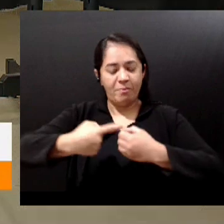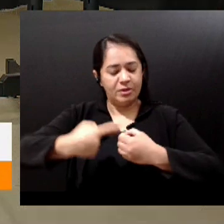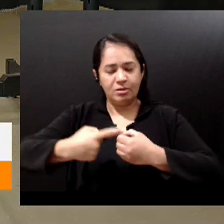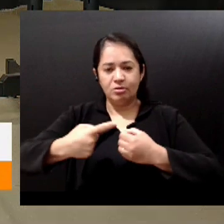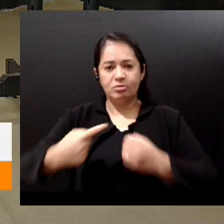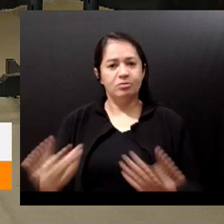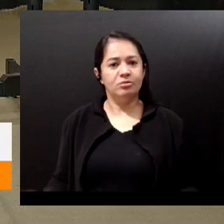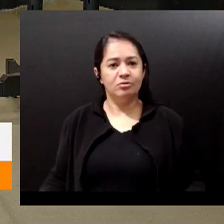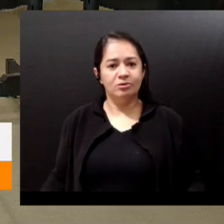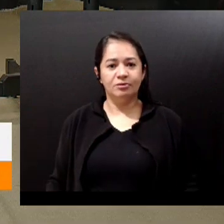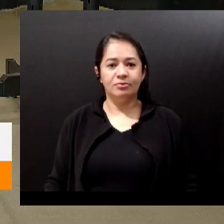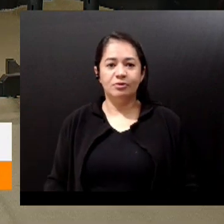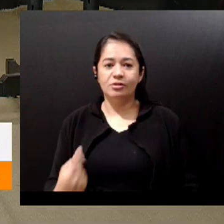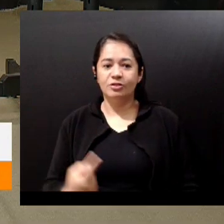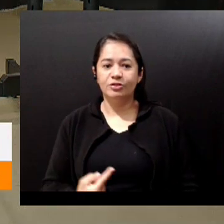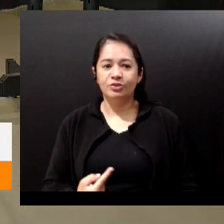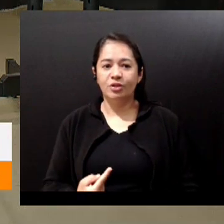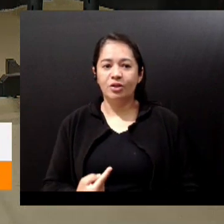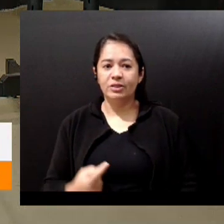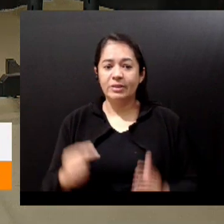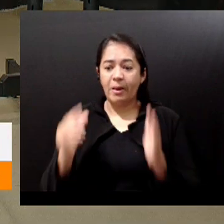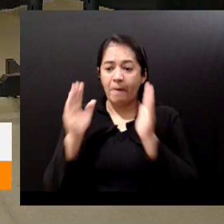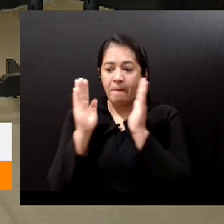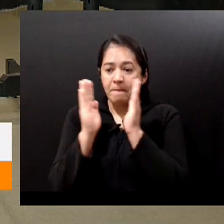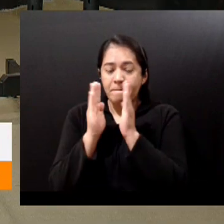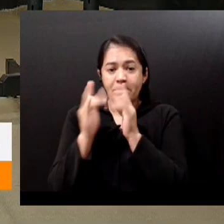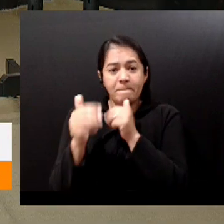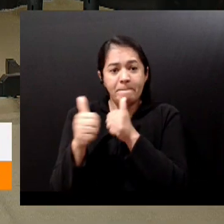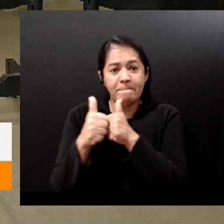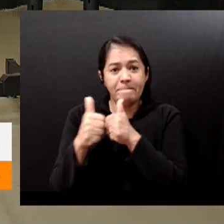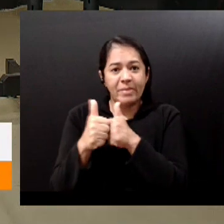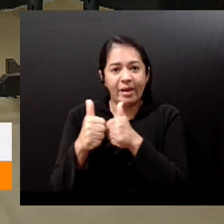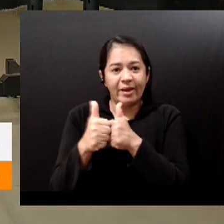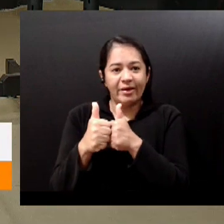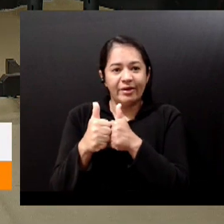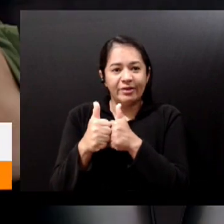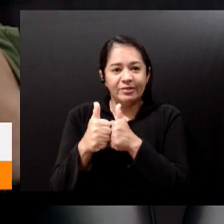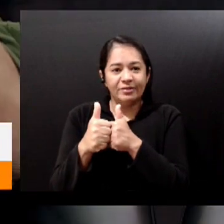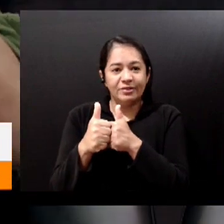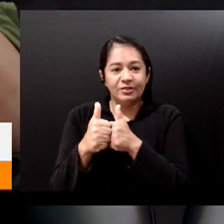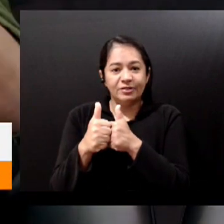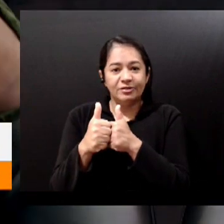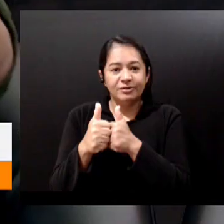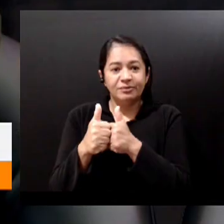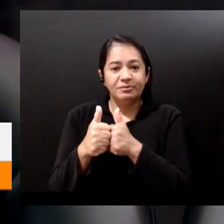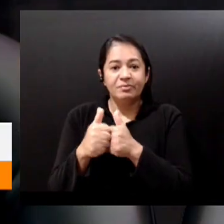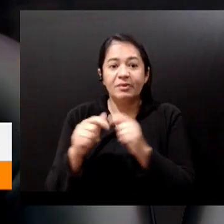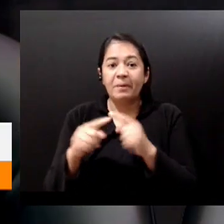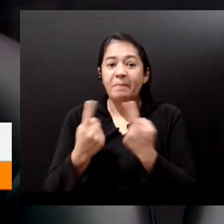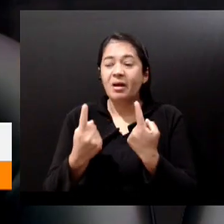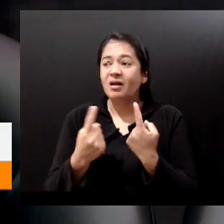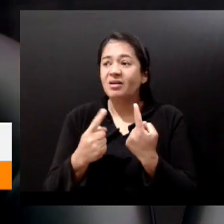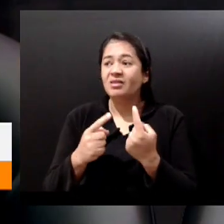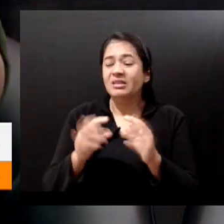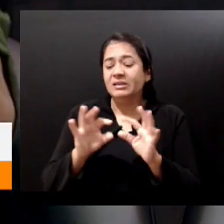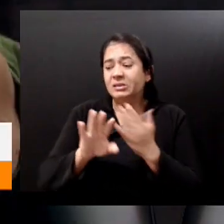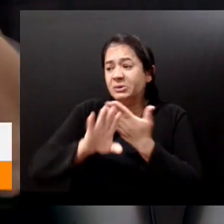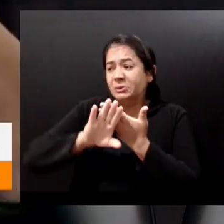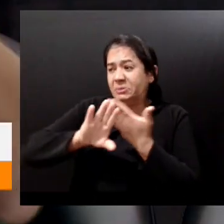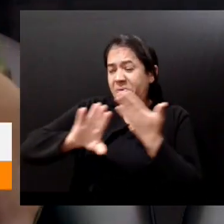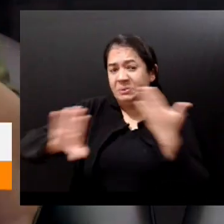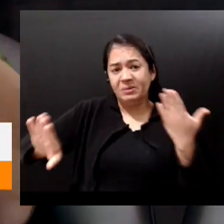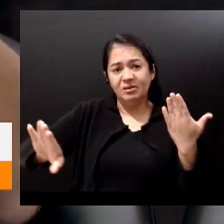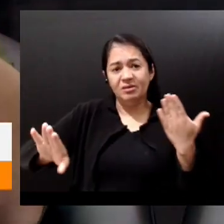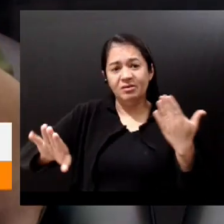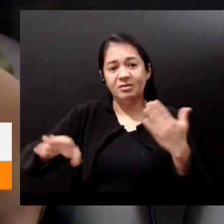nunca estivemos tão próximos uns aos outros como aqui, tá? Né? Assim, geograficamente falando, mas nunca tão distantes afetivamente. Perfeito. A